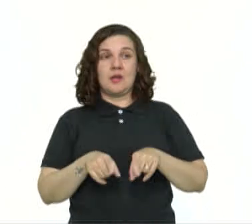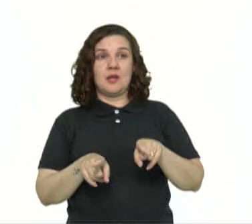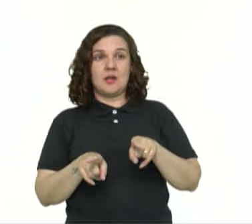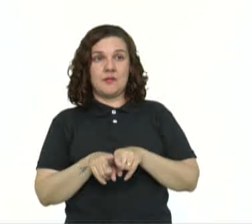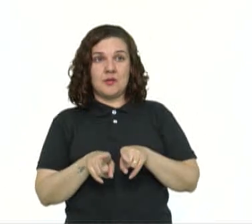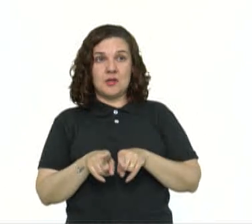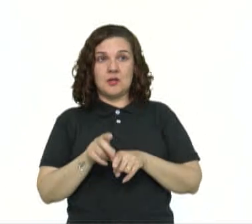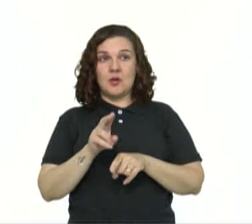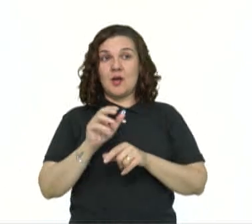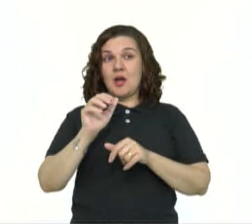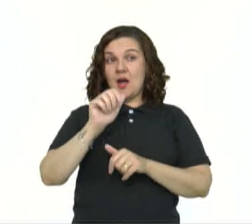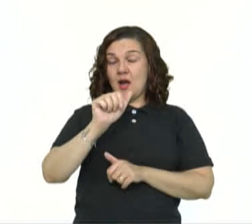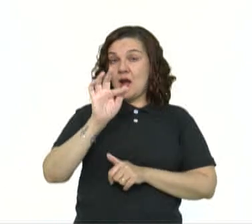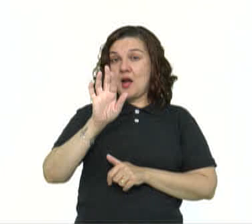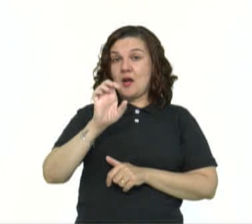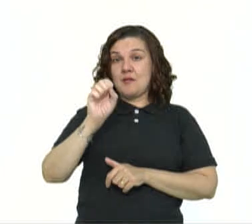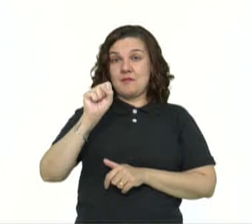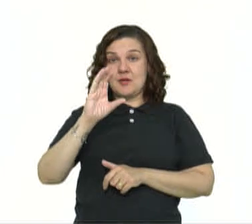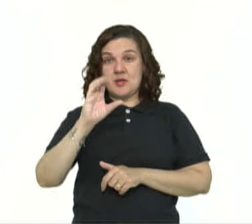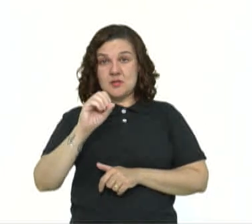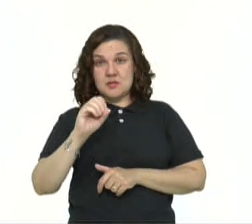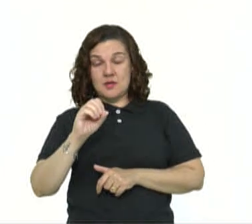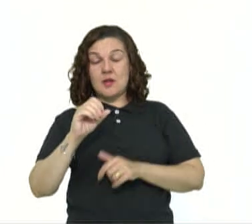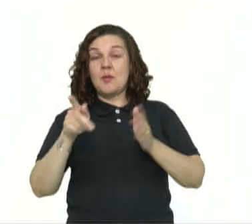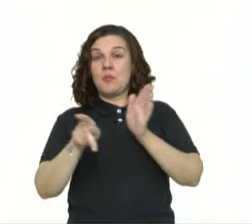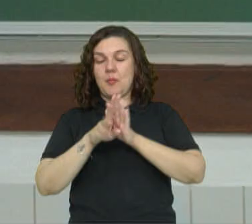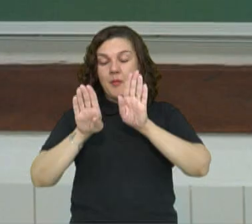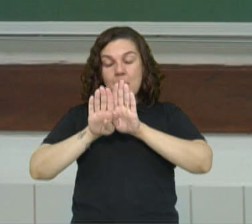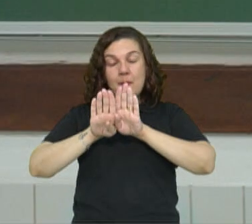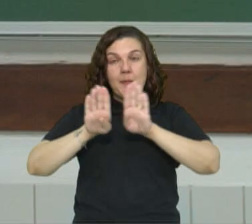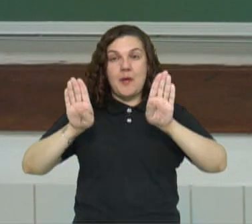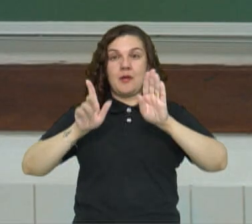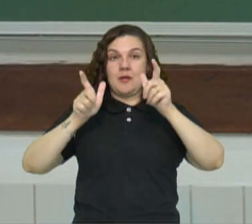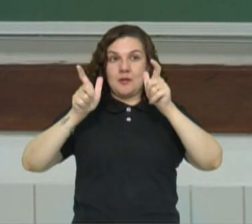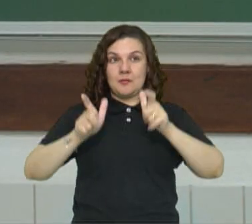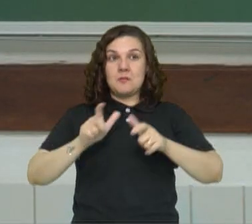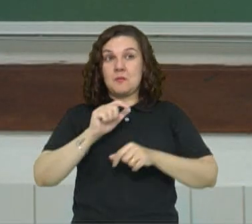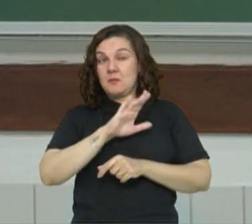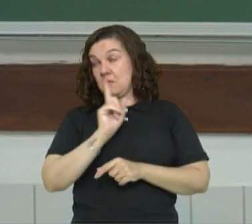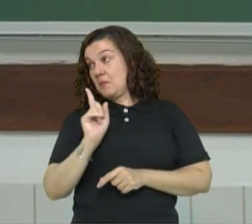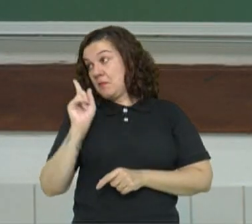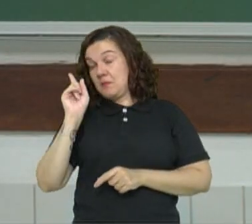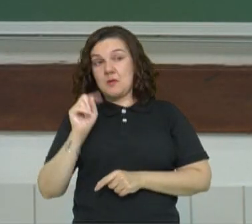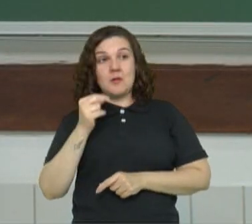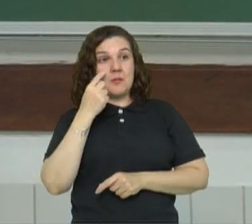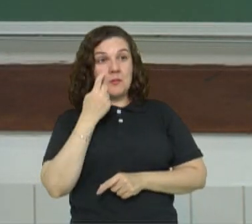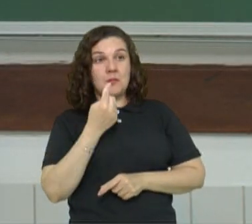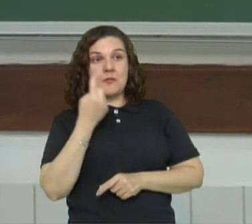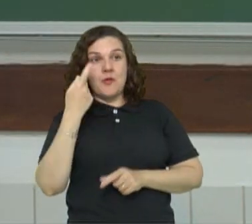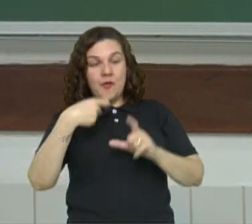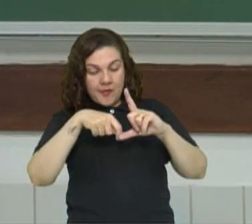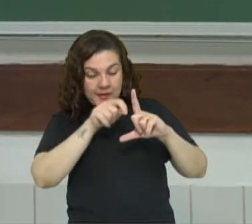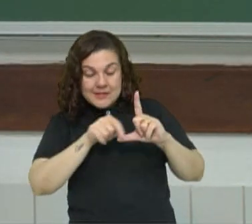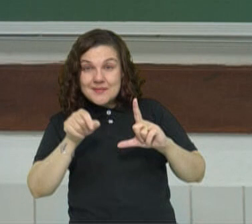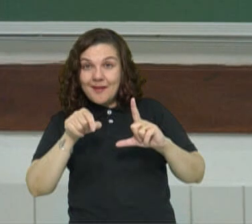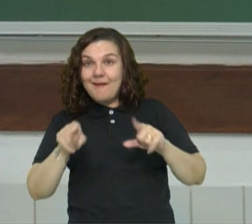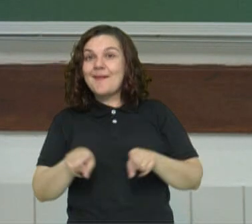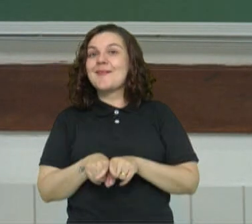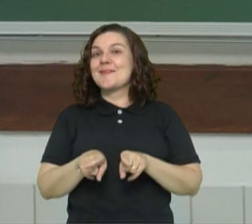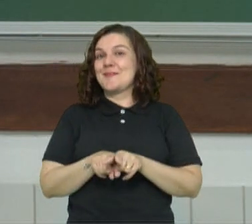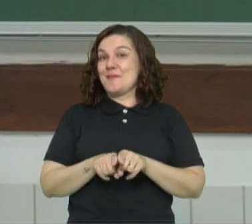de afresco das paredes de Bonampak. Então, vocês podem observar aqui os glifos